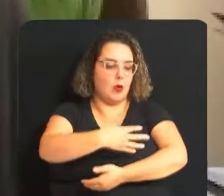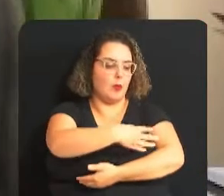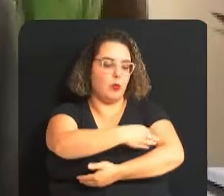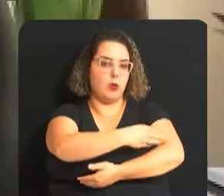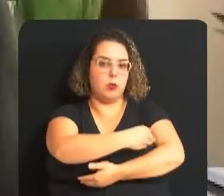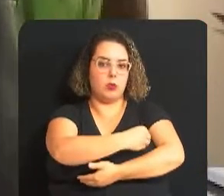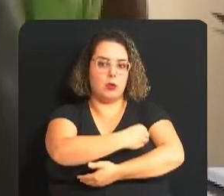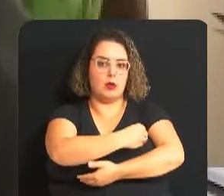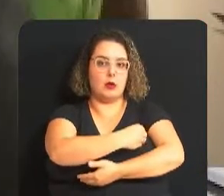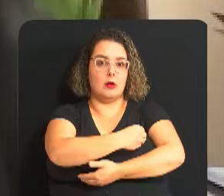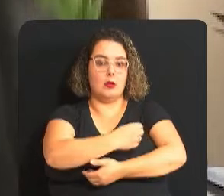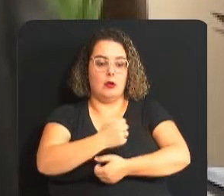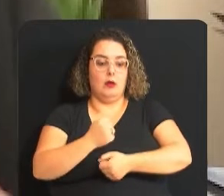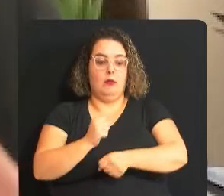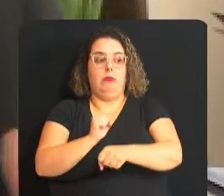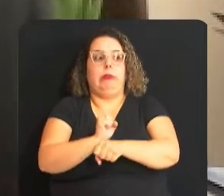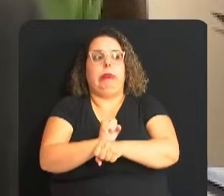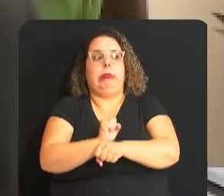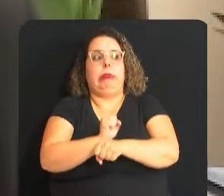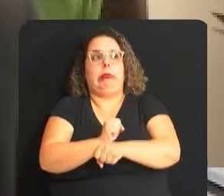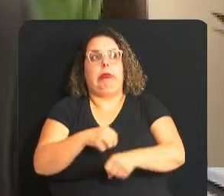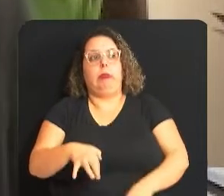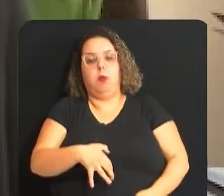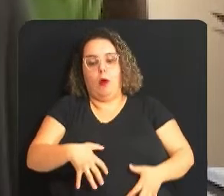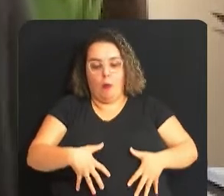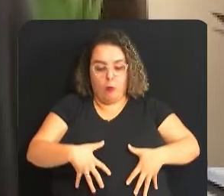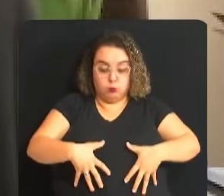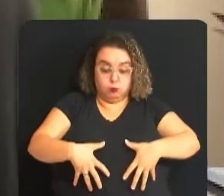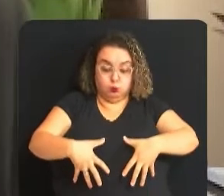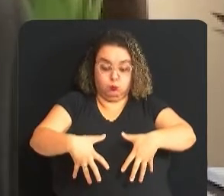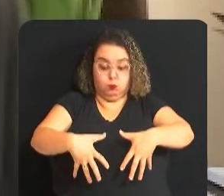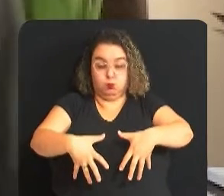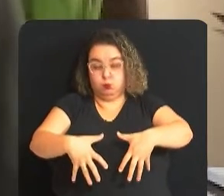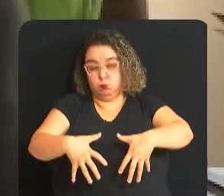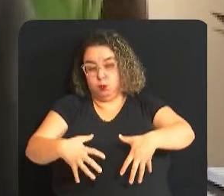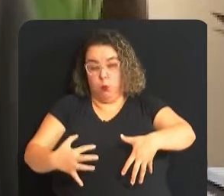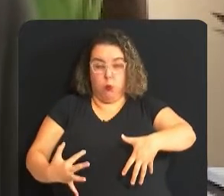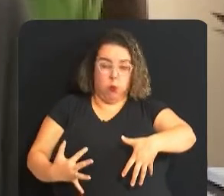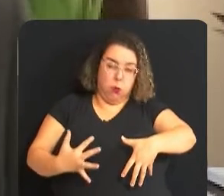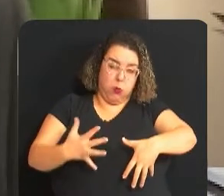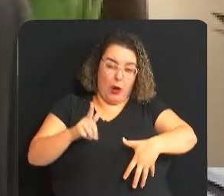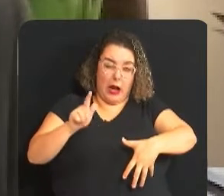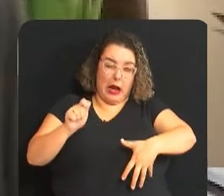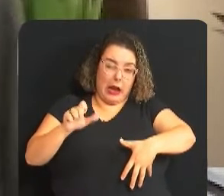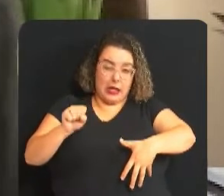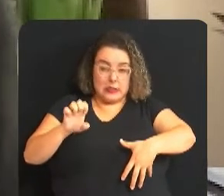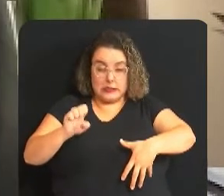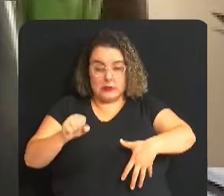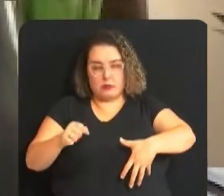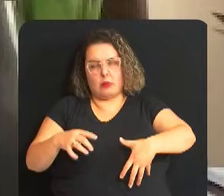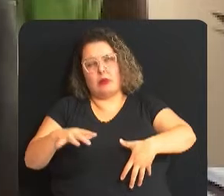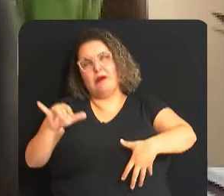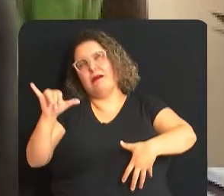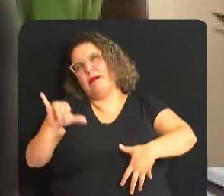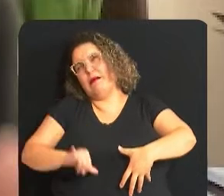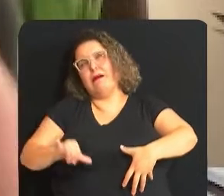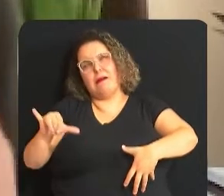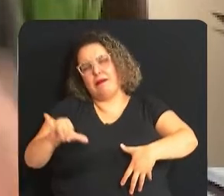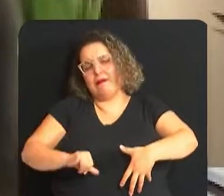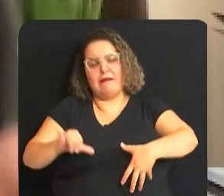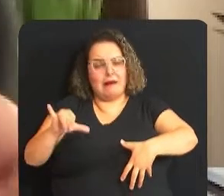intestino preso, aí fica com a barriga grande, cheio de gases, sofre para evacuar. E isso é culpa